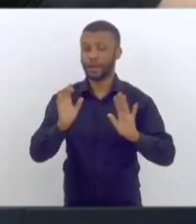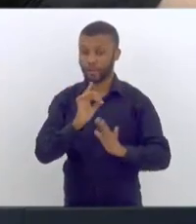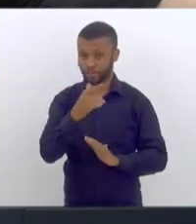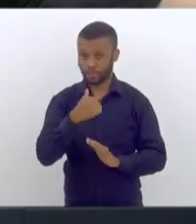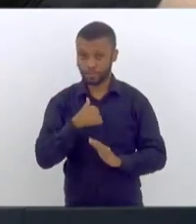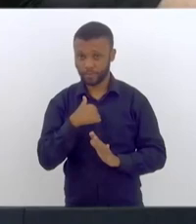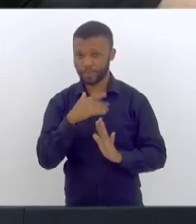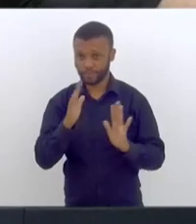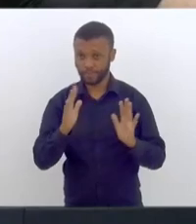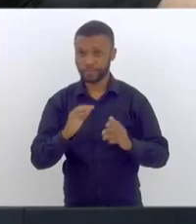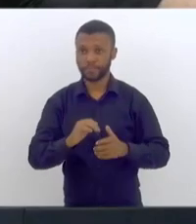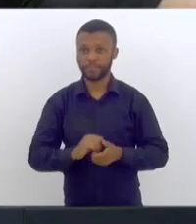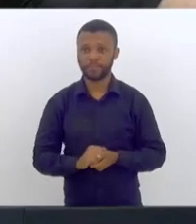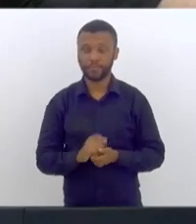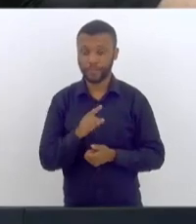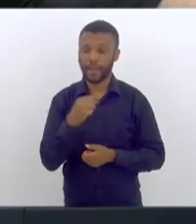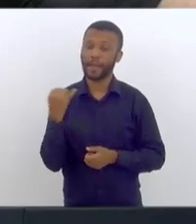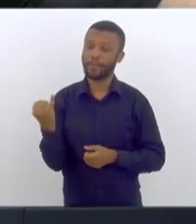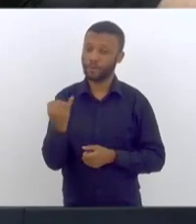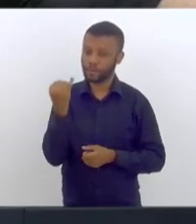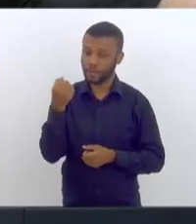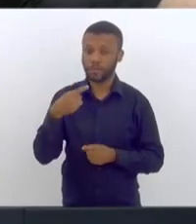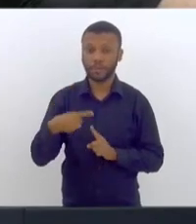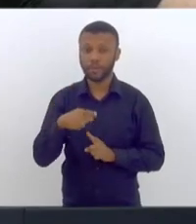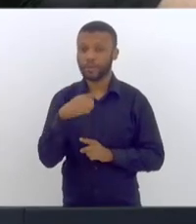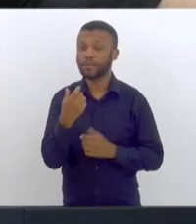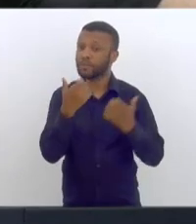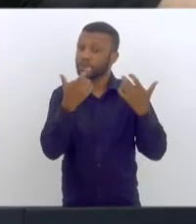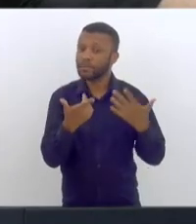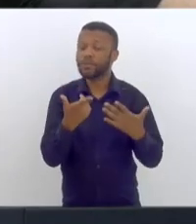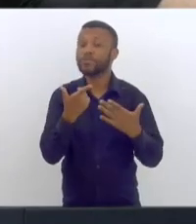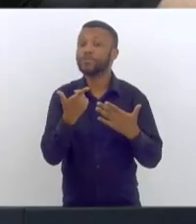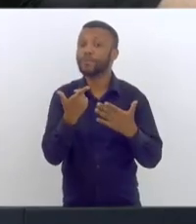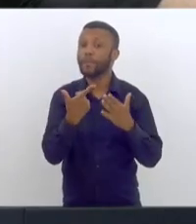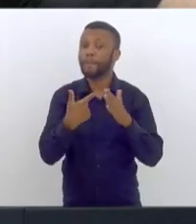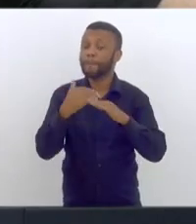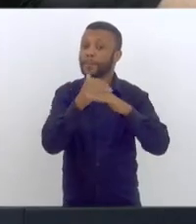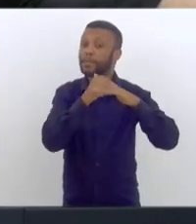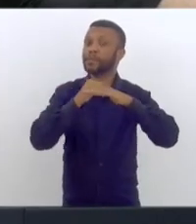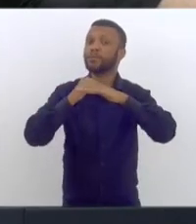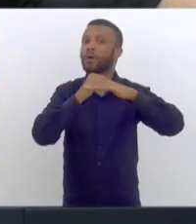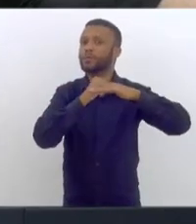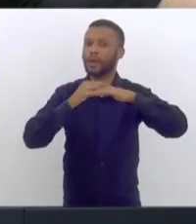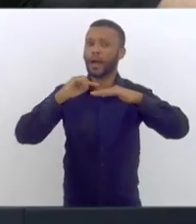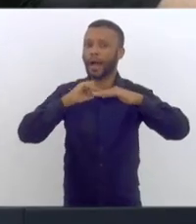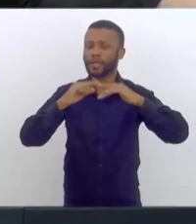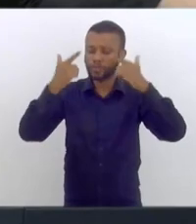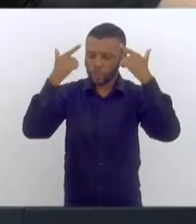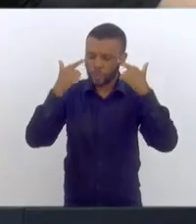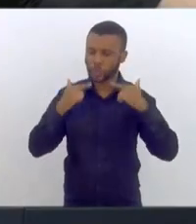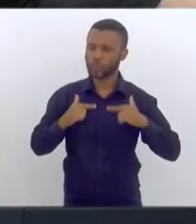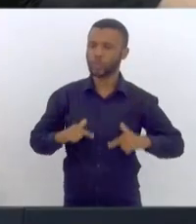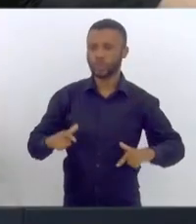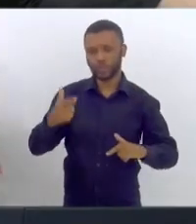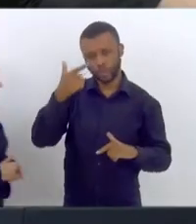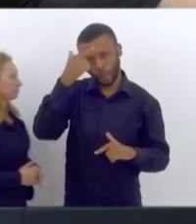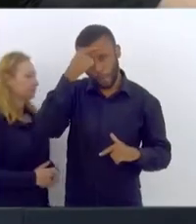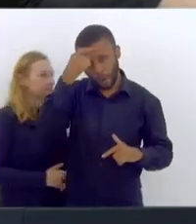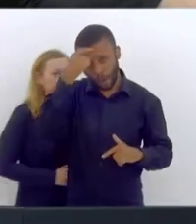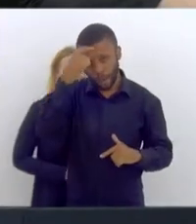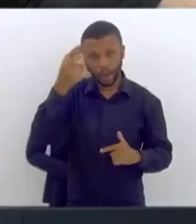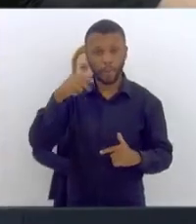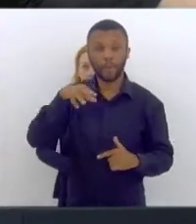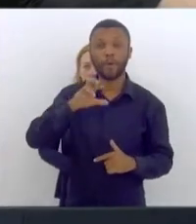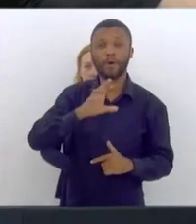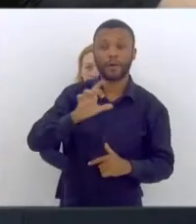pra gente é fundamental né porque a gente tá falando aqui de princípios de isonomia né princípio de impessoalidade e moralidade